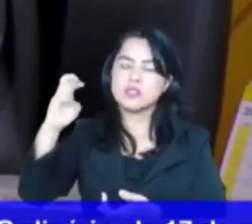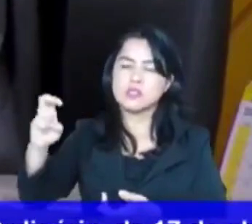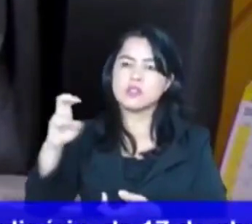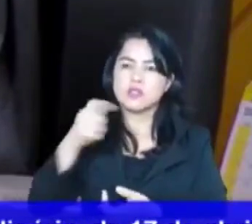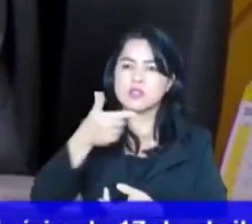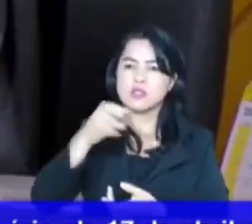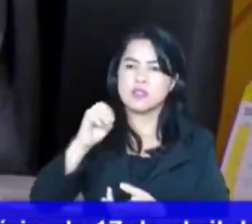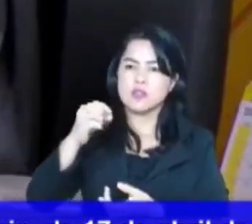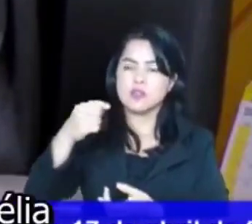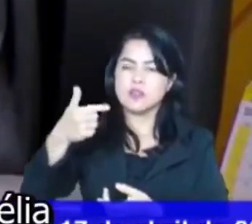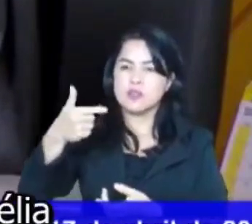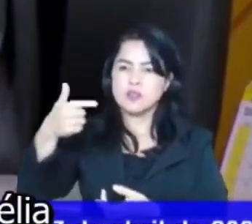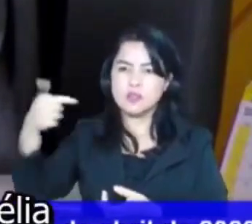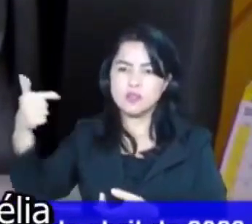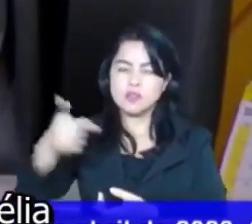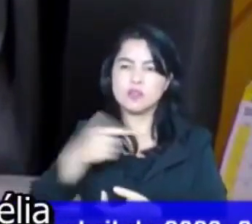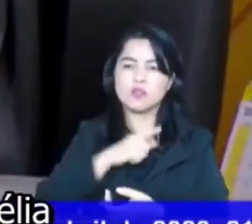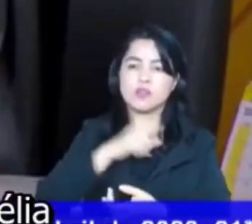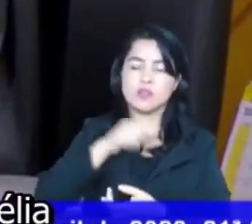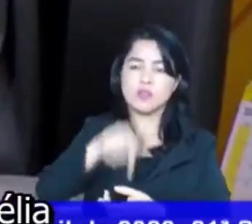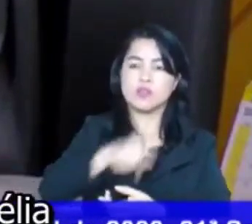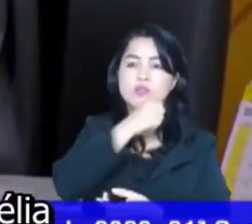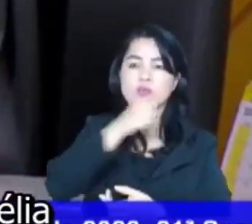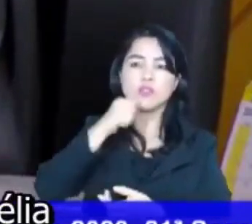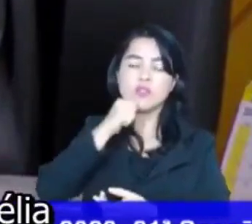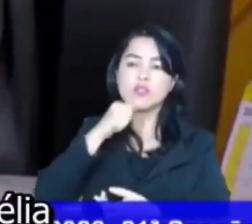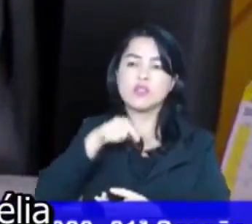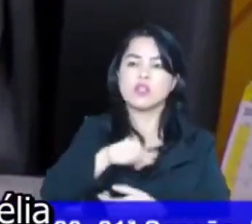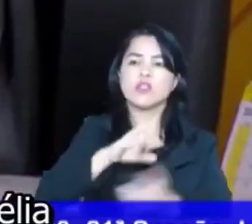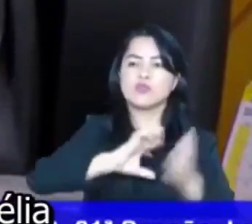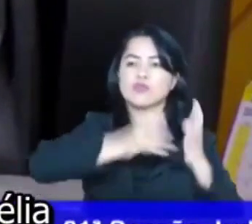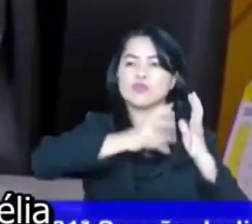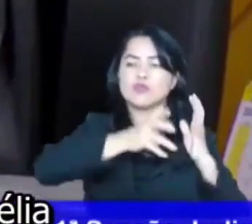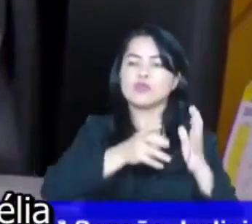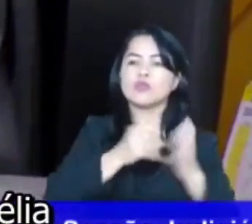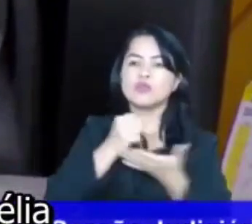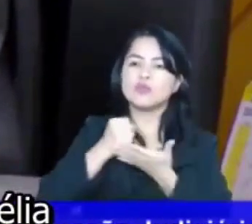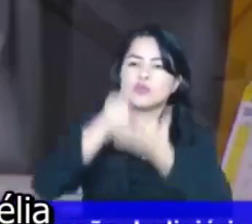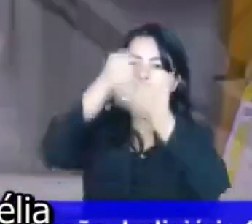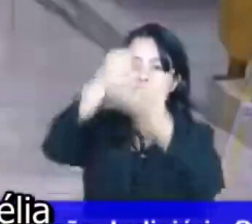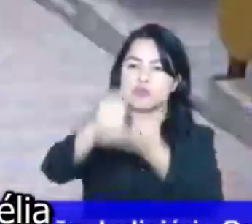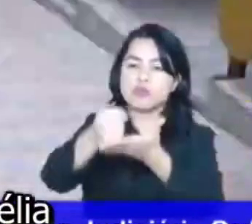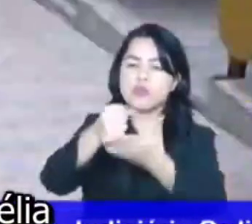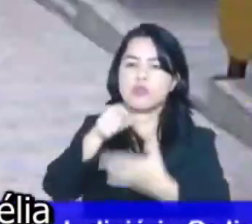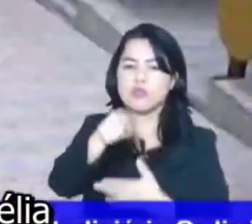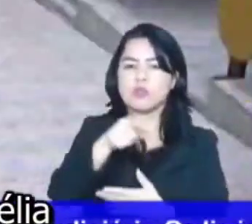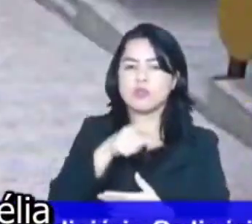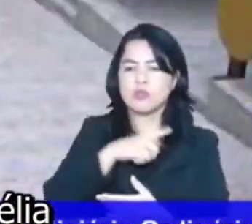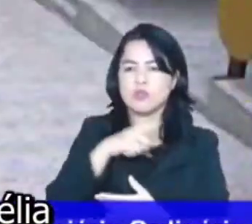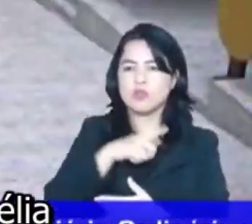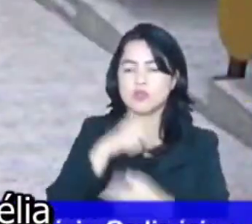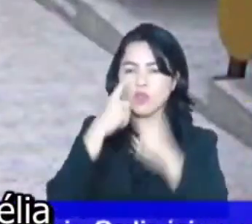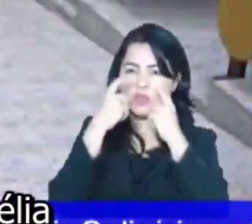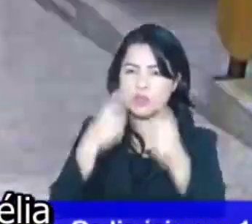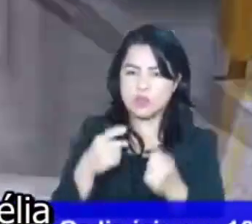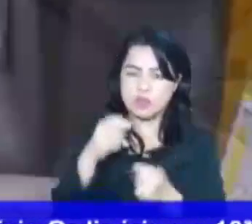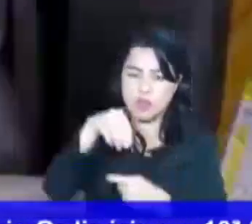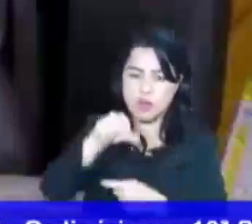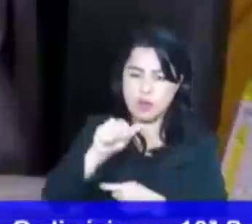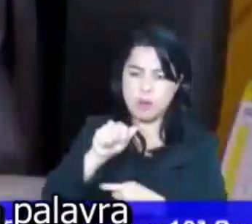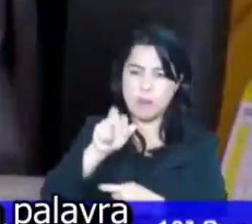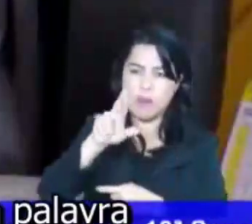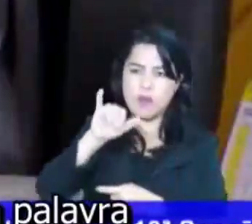origem Macapá, interessado é a Rede Sustentabilidade. Vossa Excelência está... Aí tem também interessado a Mari